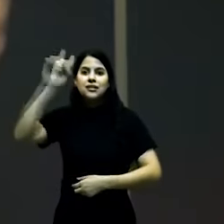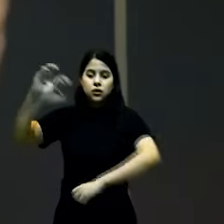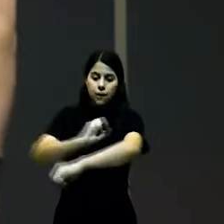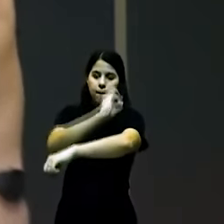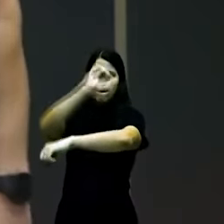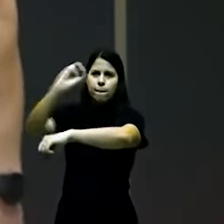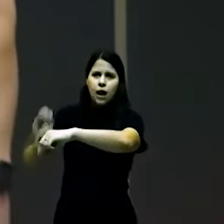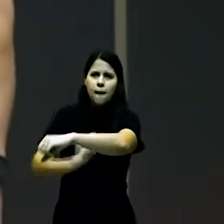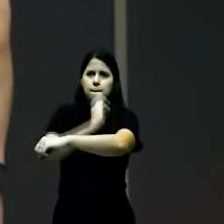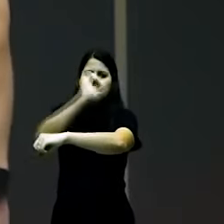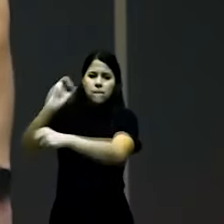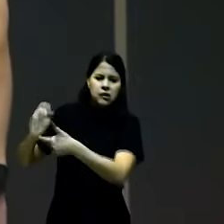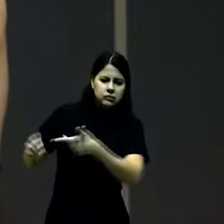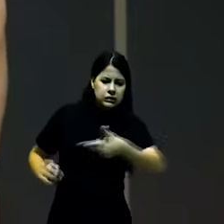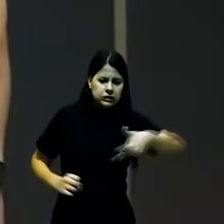fugindo,